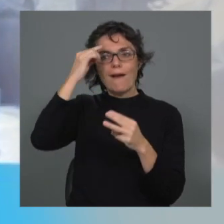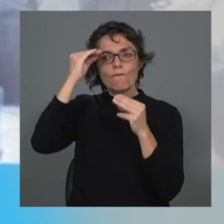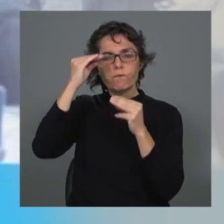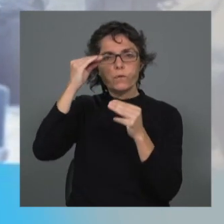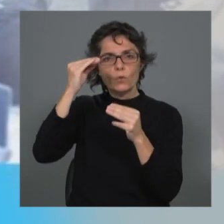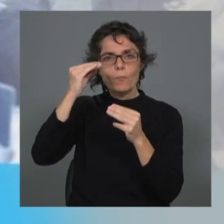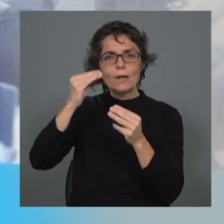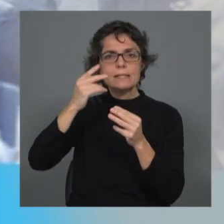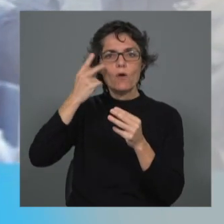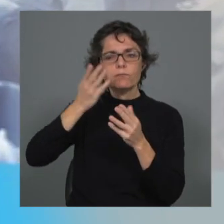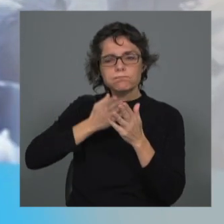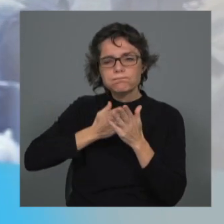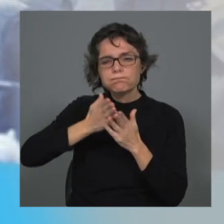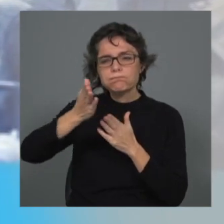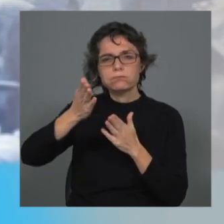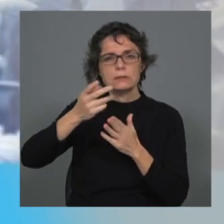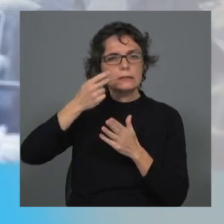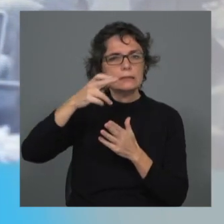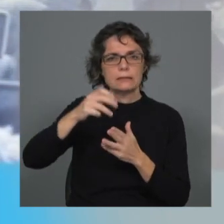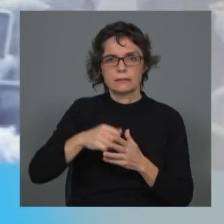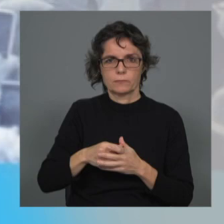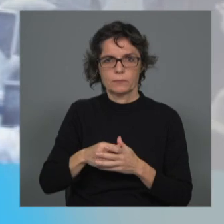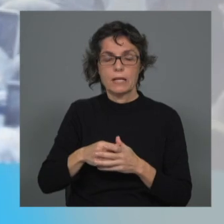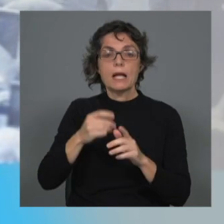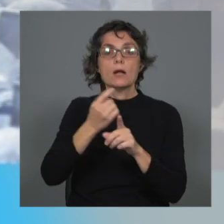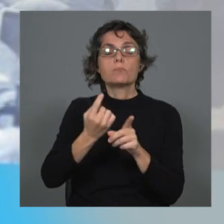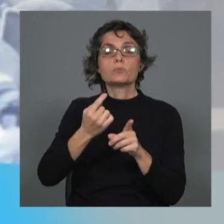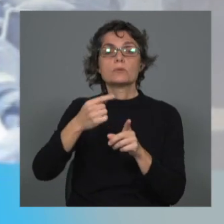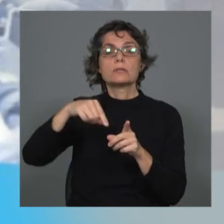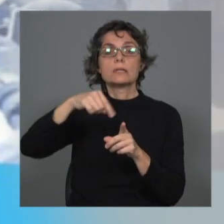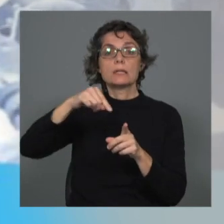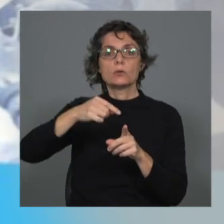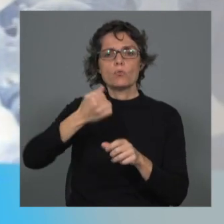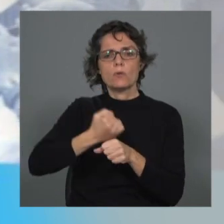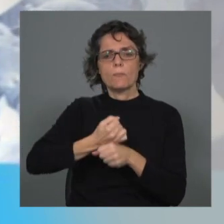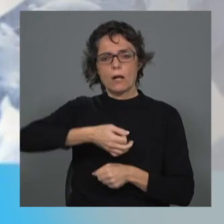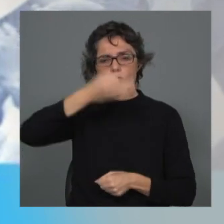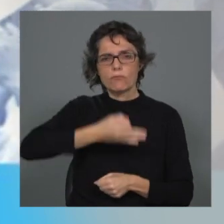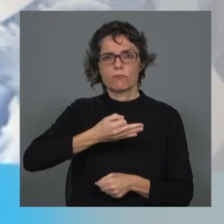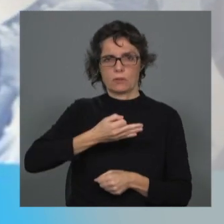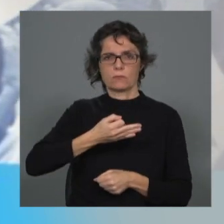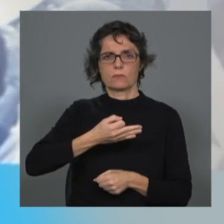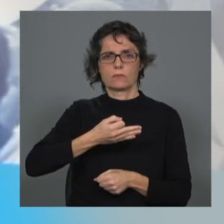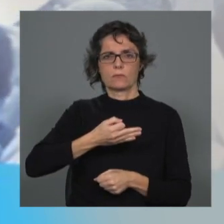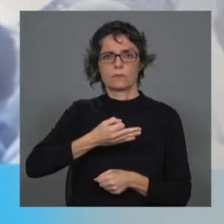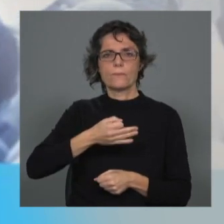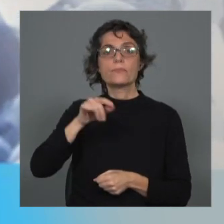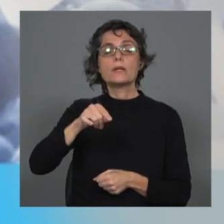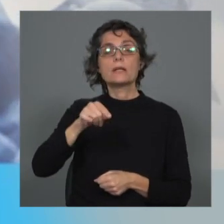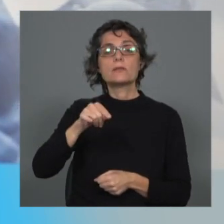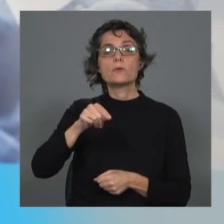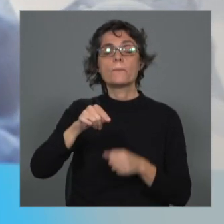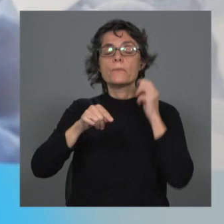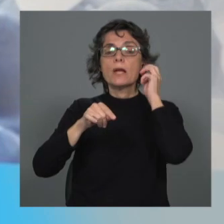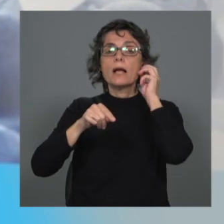longo da vida. O trabalho tem que ser um trabalho digno. Nesse aspecto, o Papa vai retomar o tema da laborem